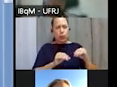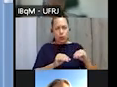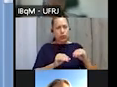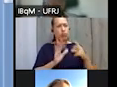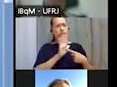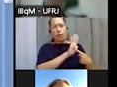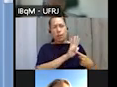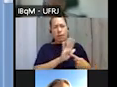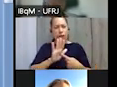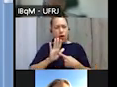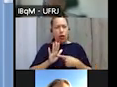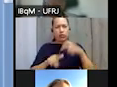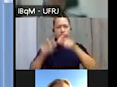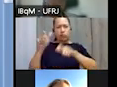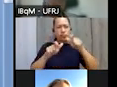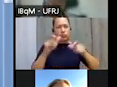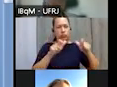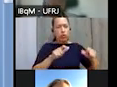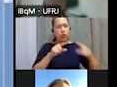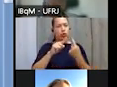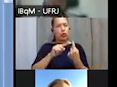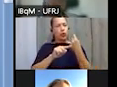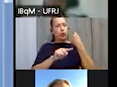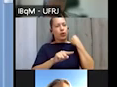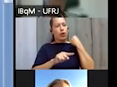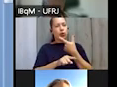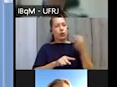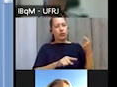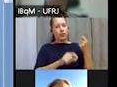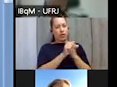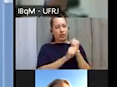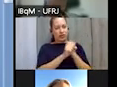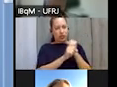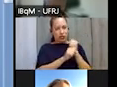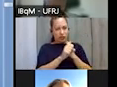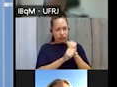esses naturalistas dos últimos 200 anos de história da paleontologia no Brasil.